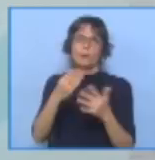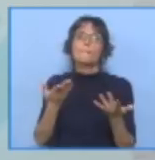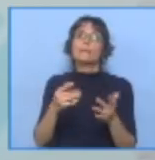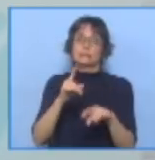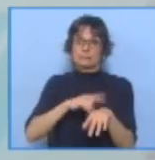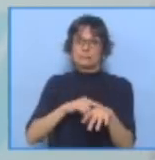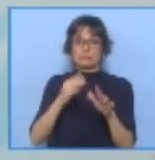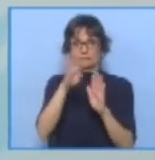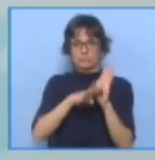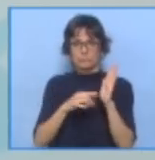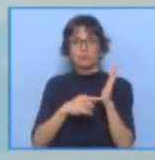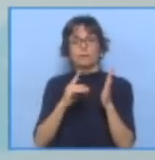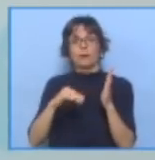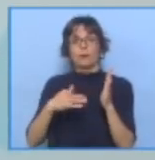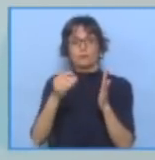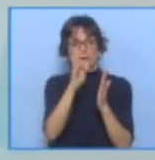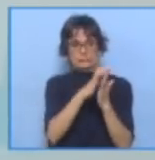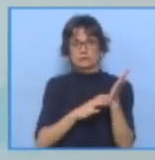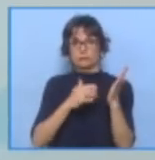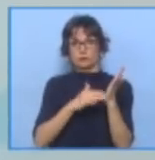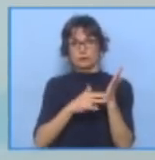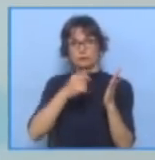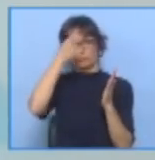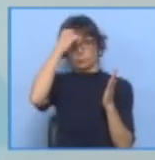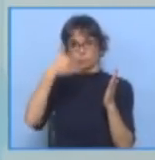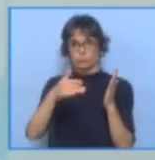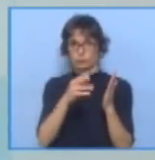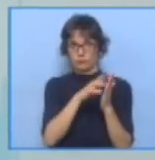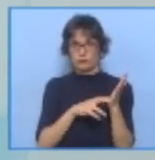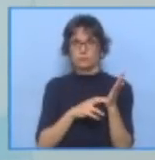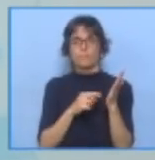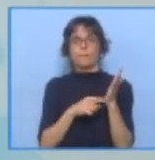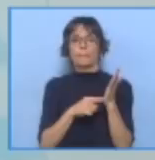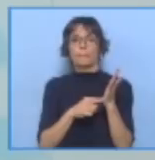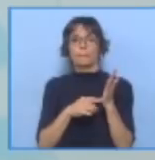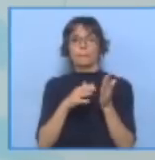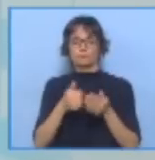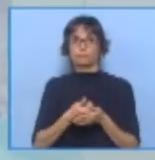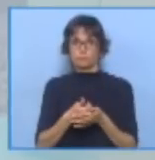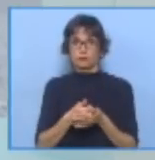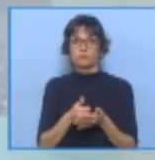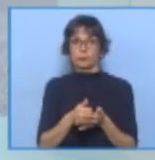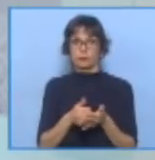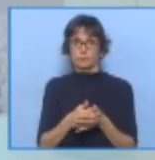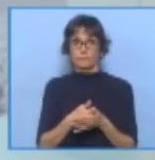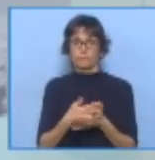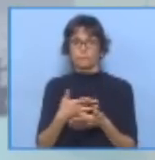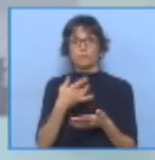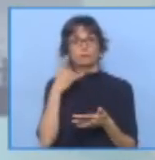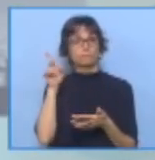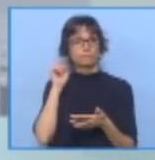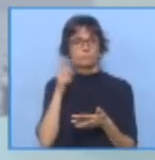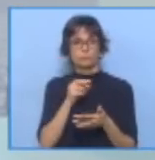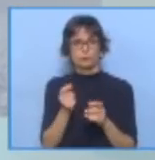programa para analisar os textos que são lidos nas Eucaristias deste domingo. Desde logo o Evangelho. Vamos escutar uma pequena parte do texto